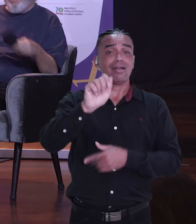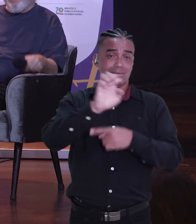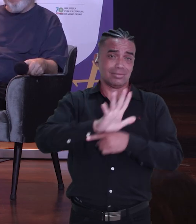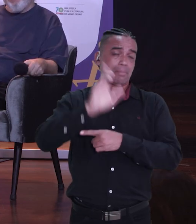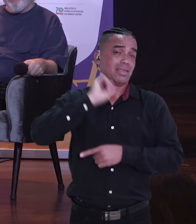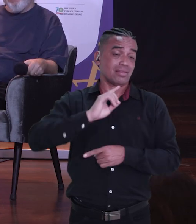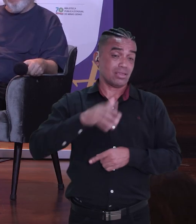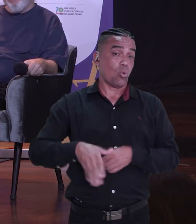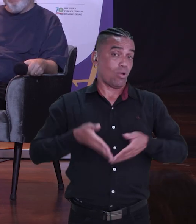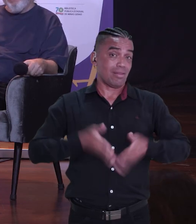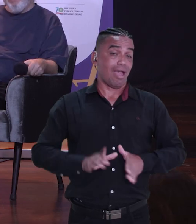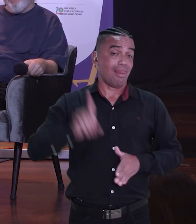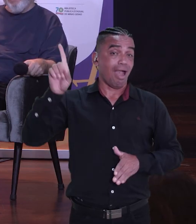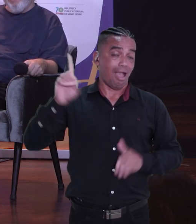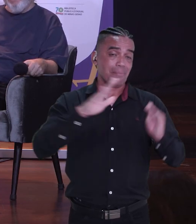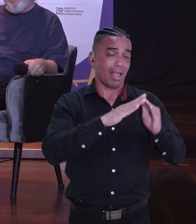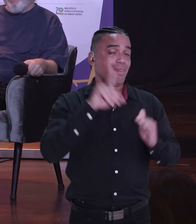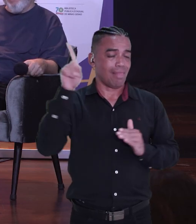Obrigado.